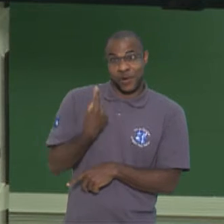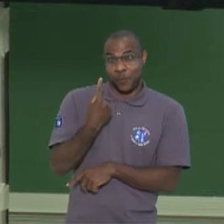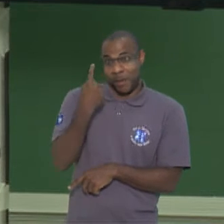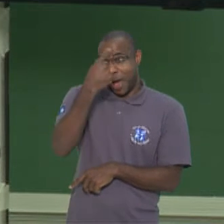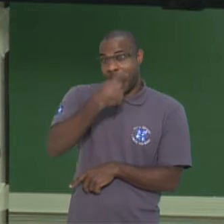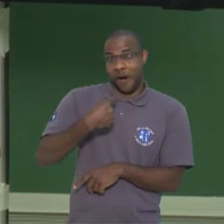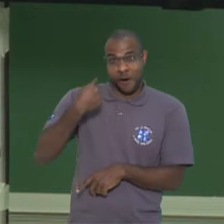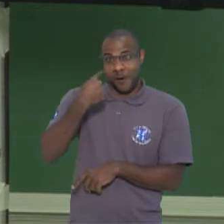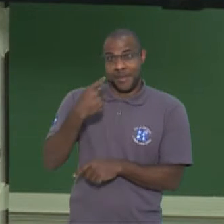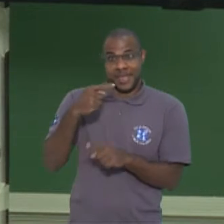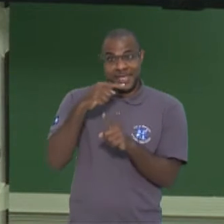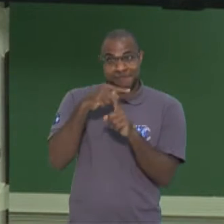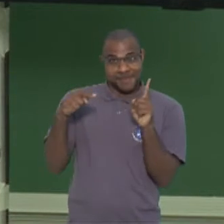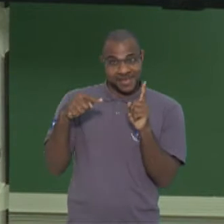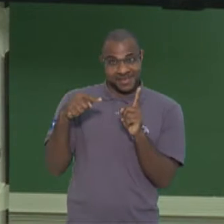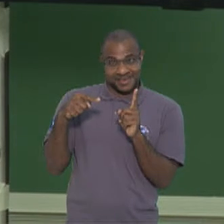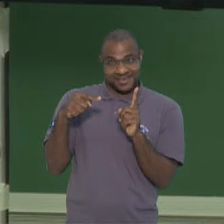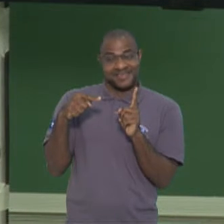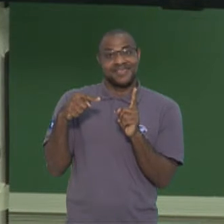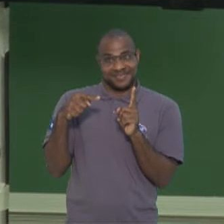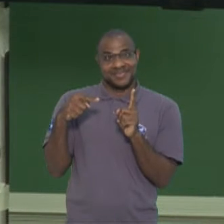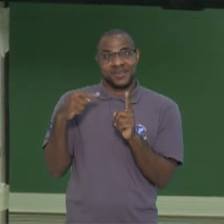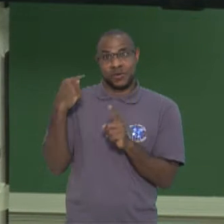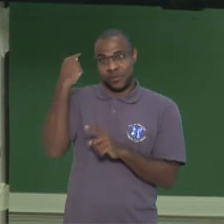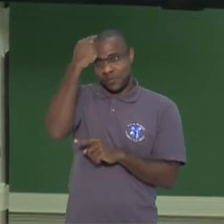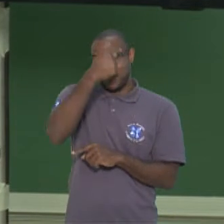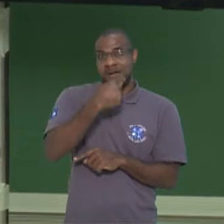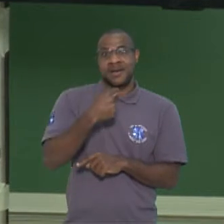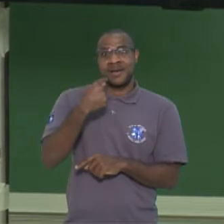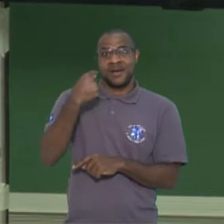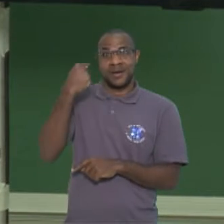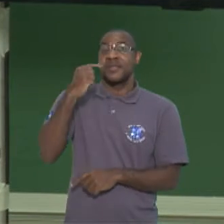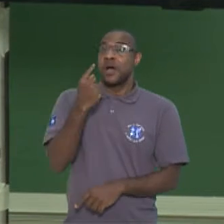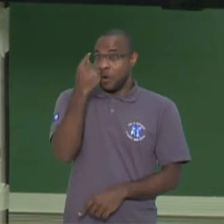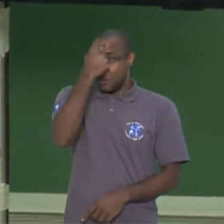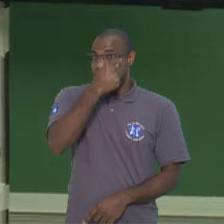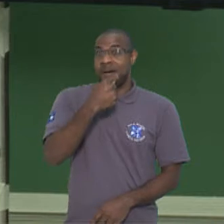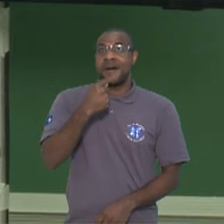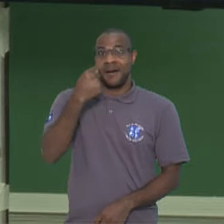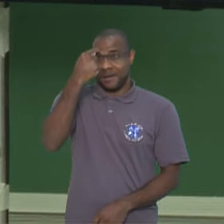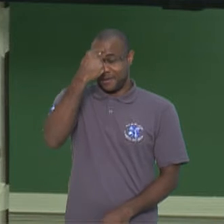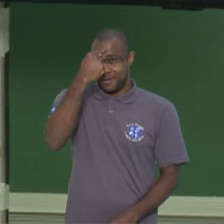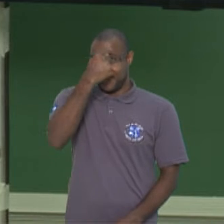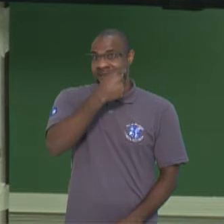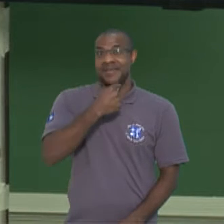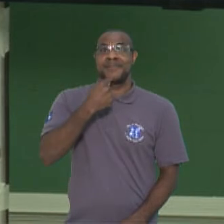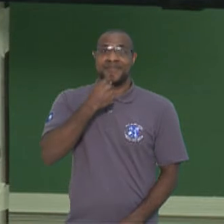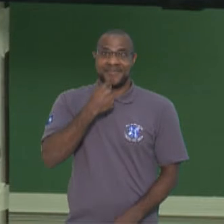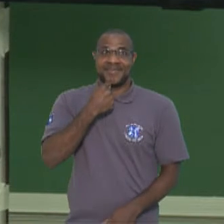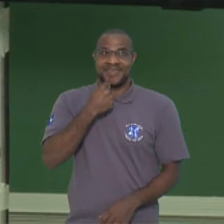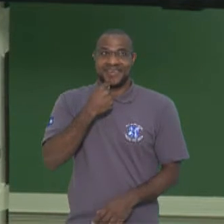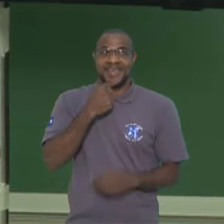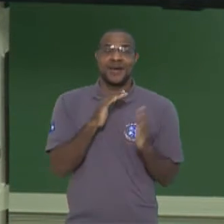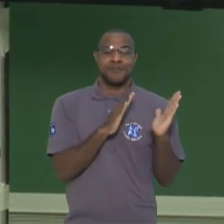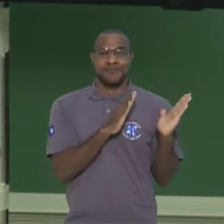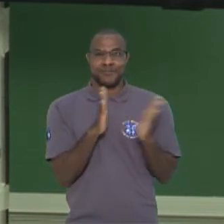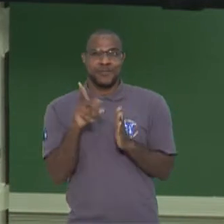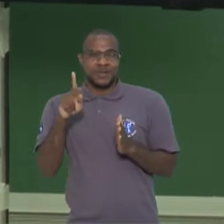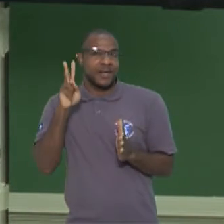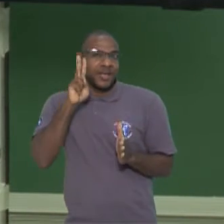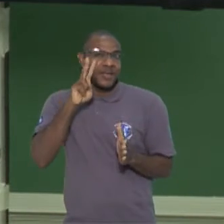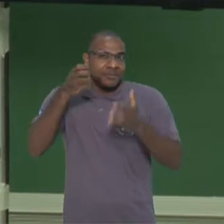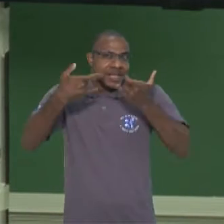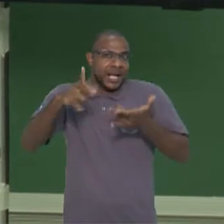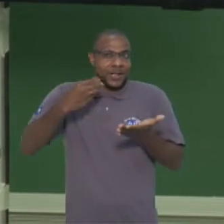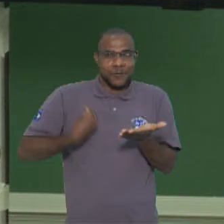meia. Isso é, uma hora e meia seria um filme de longa-metragem, né? Porque é um tempo mais estendido, é o